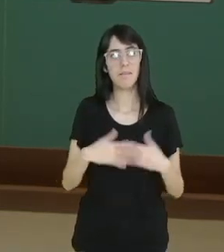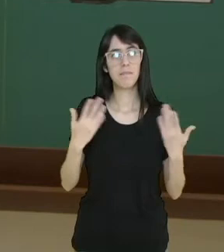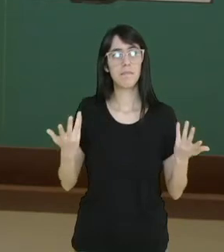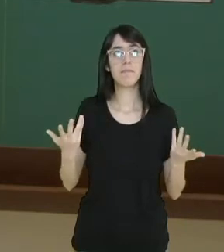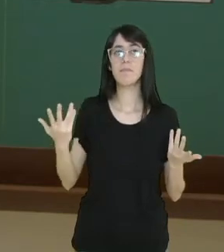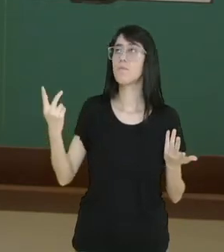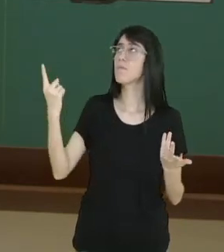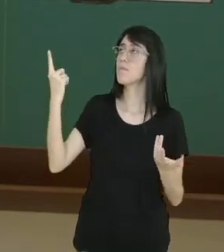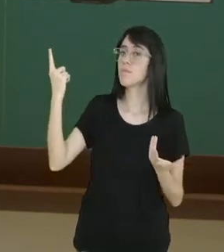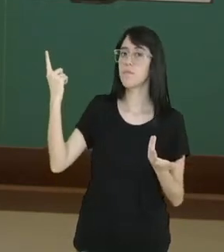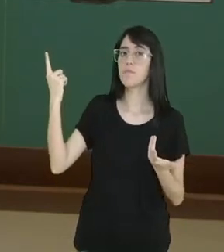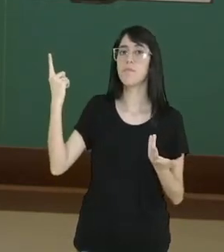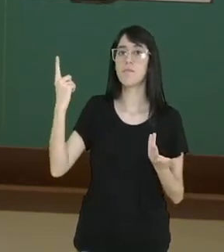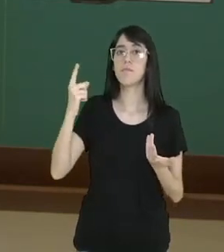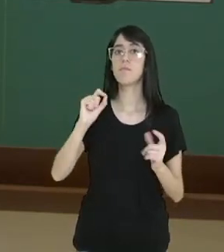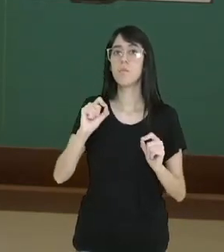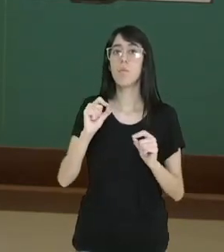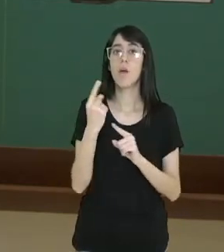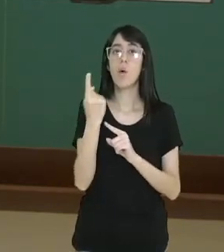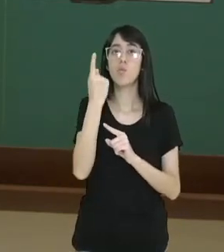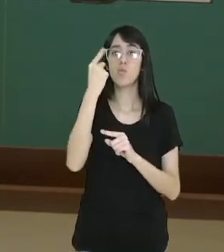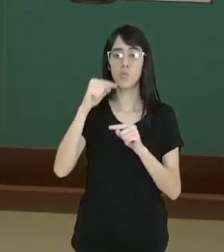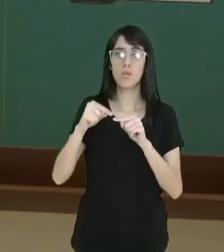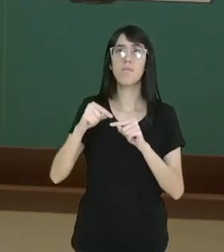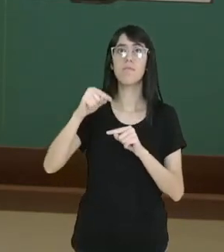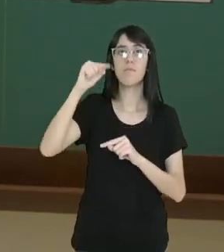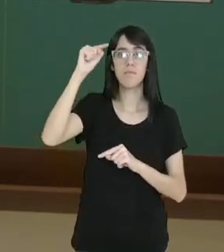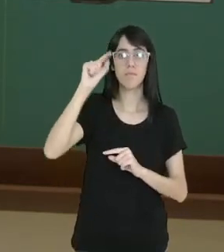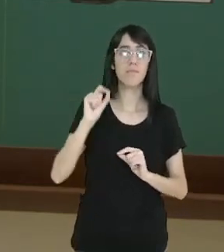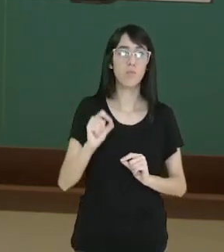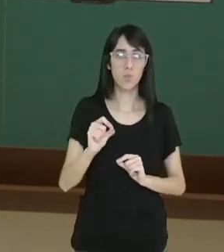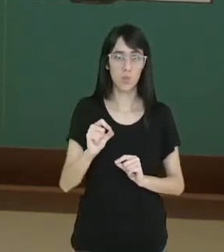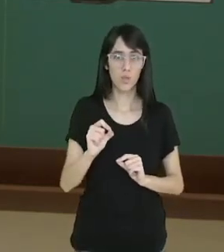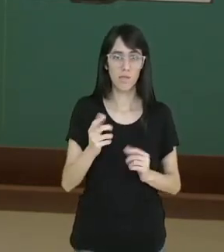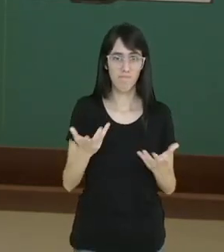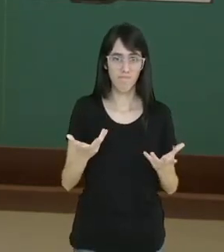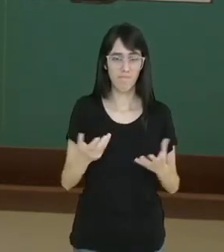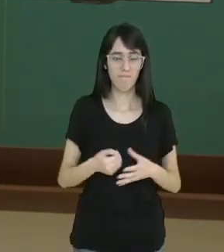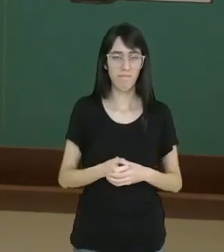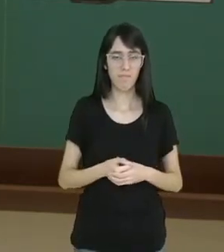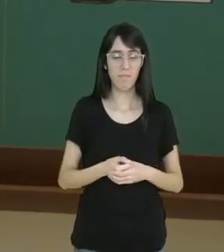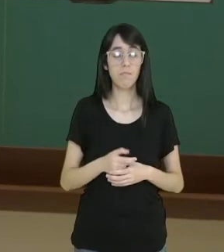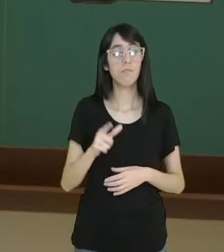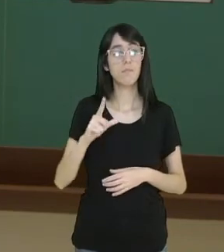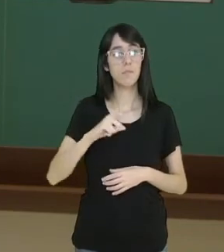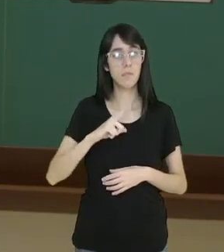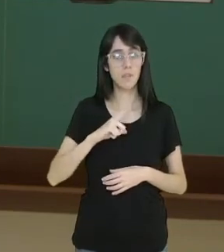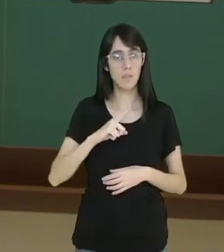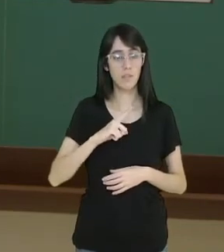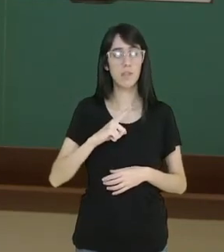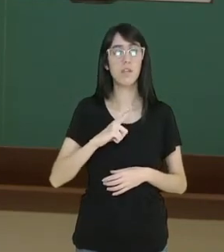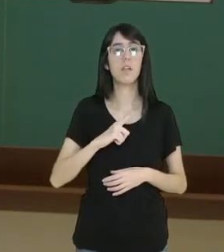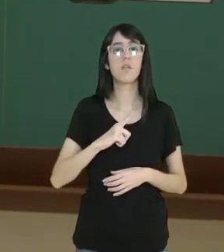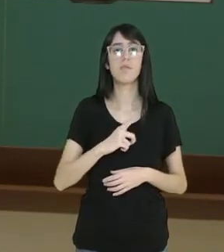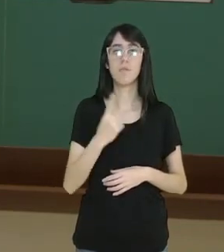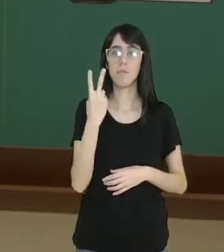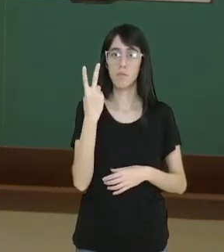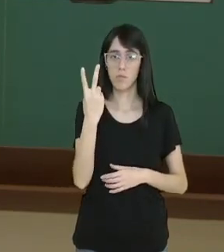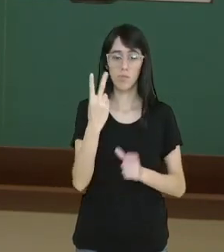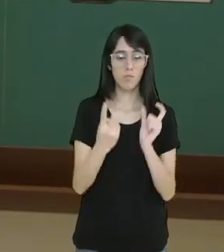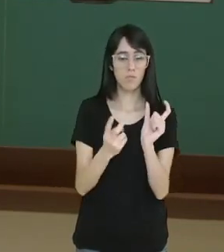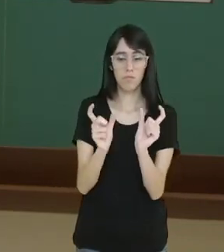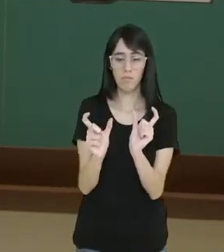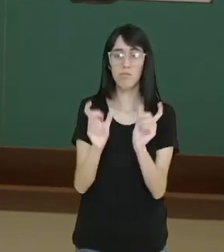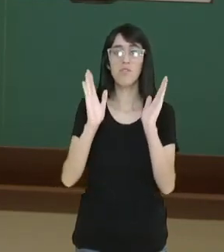possível. Então, perpendicular, então é a altura. Ele quer saber a altura. Eu tenho as duas projeções? Pronto, eu